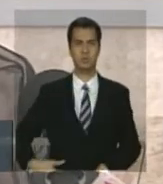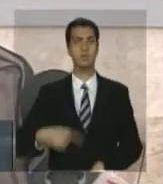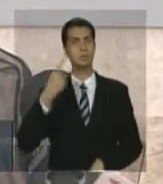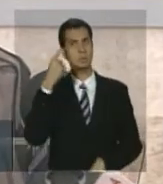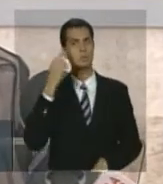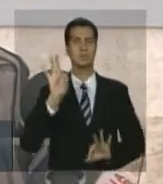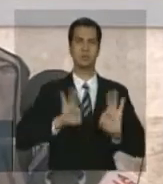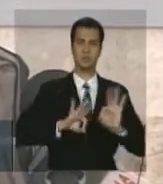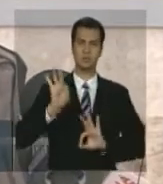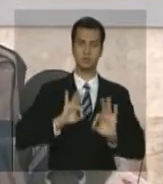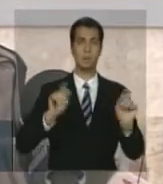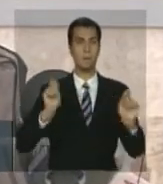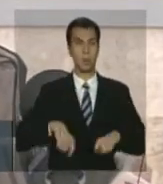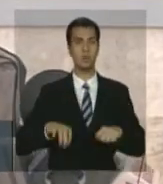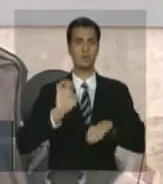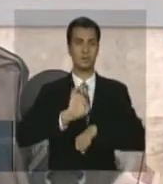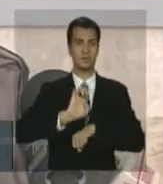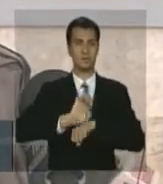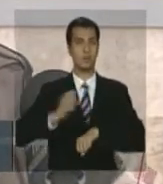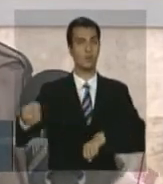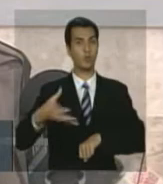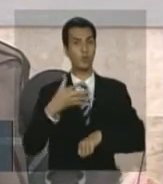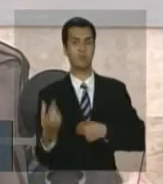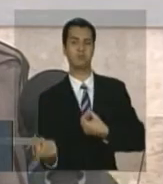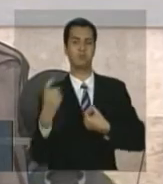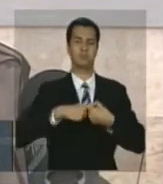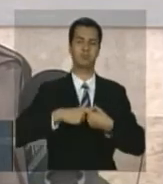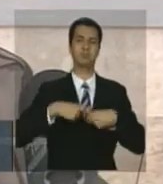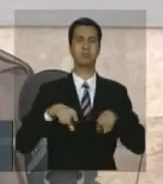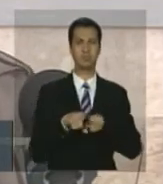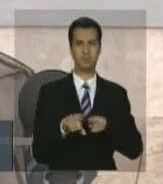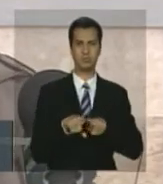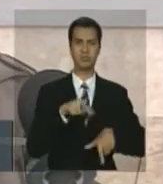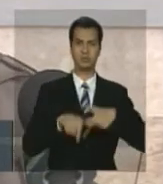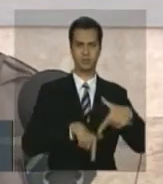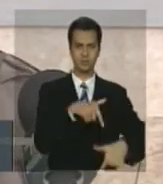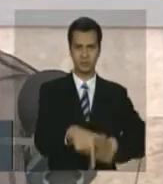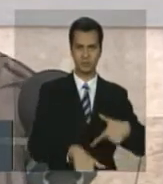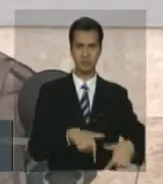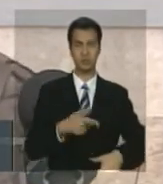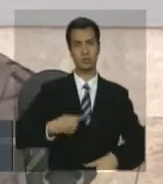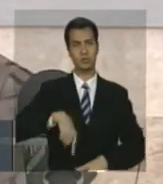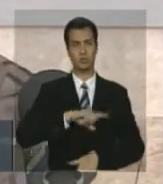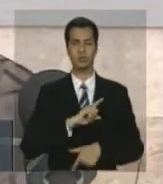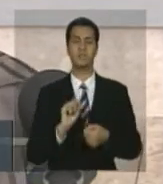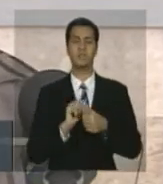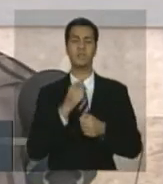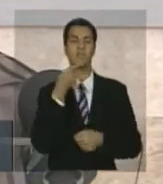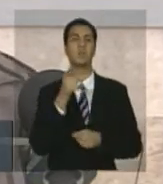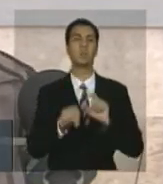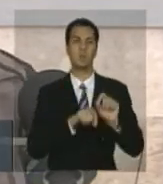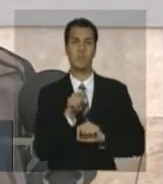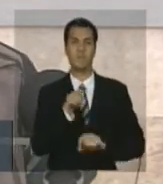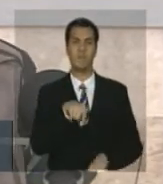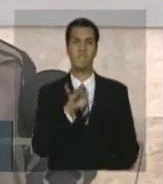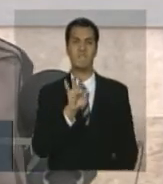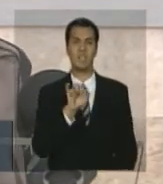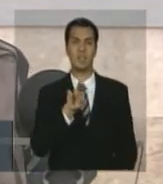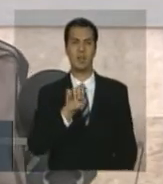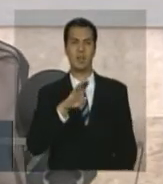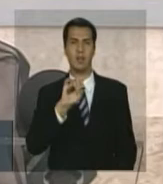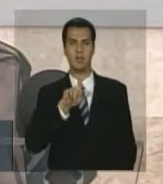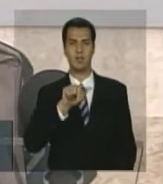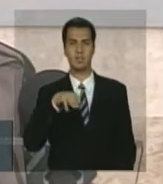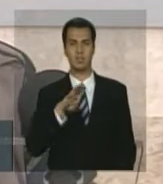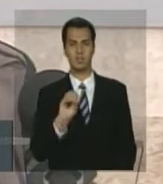projetando que a gente possa ter novos estados participando dessa ação e disso que a gente está chamando de federalismo social. Uma